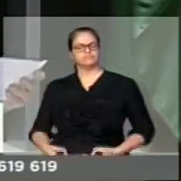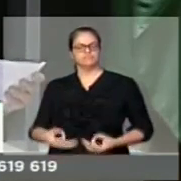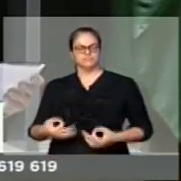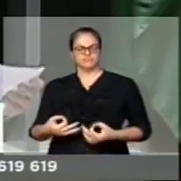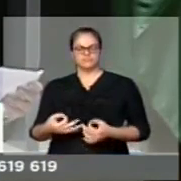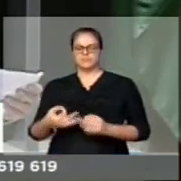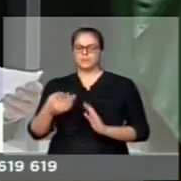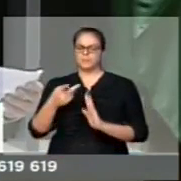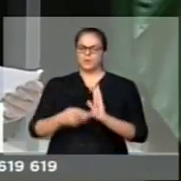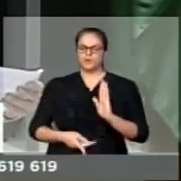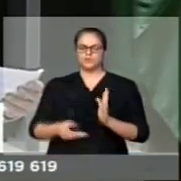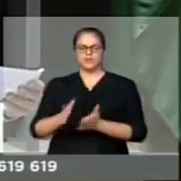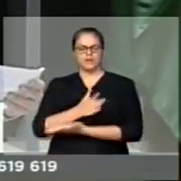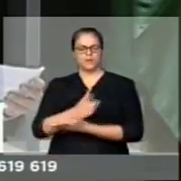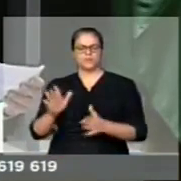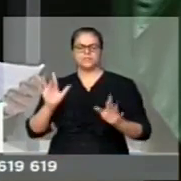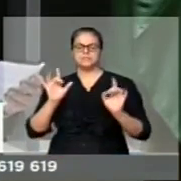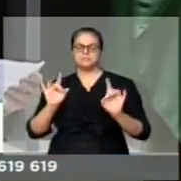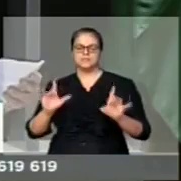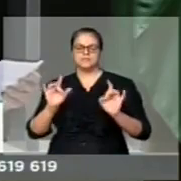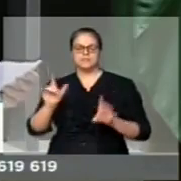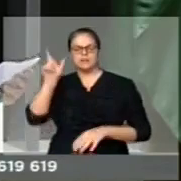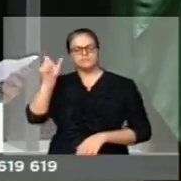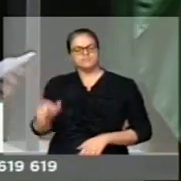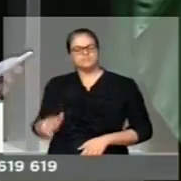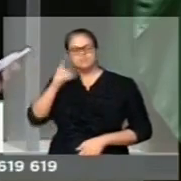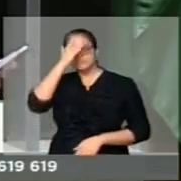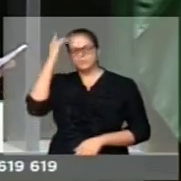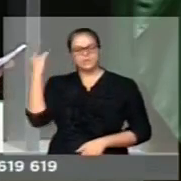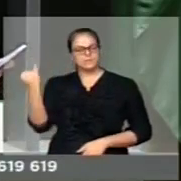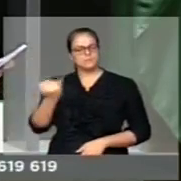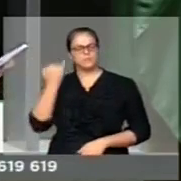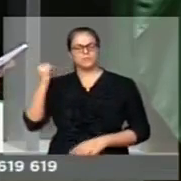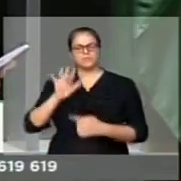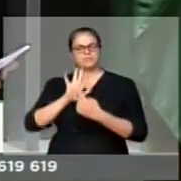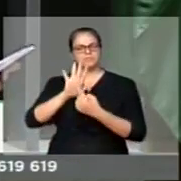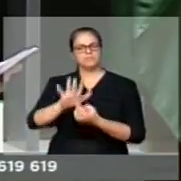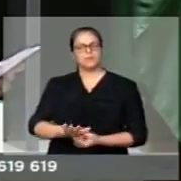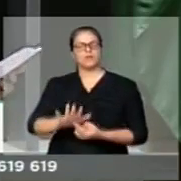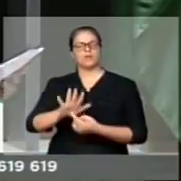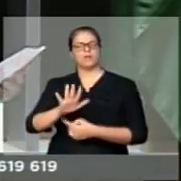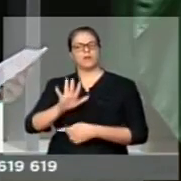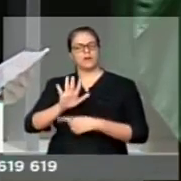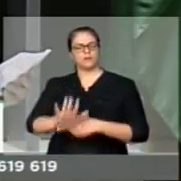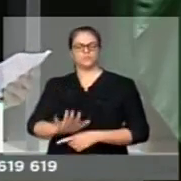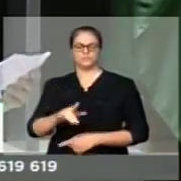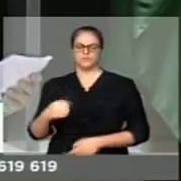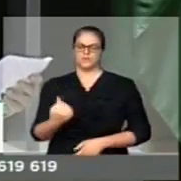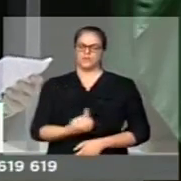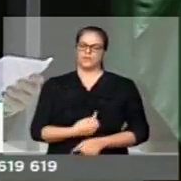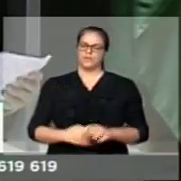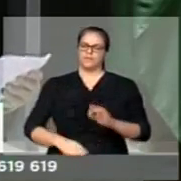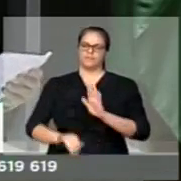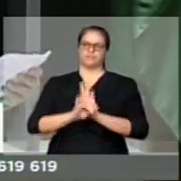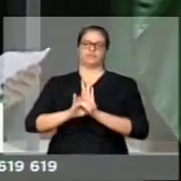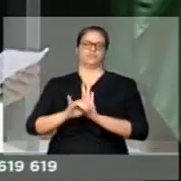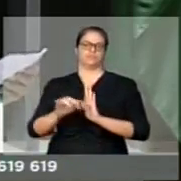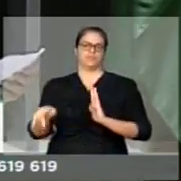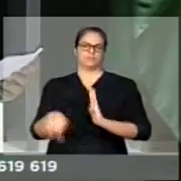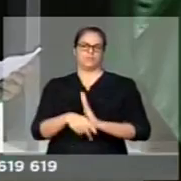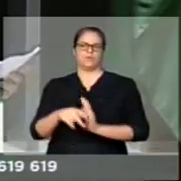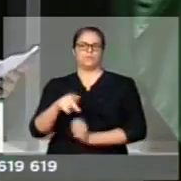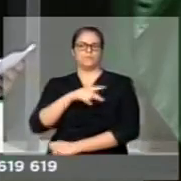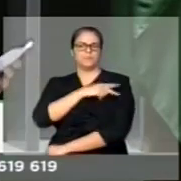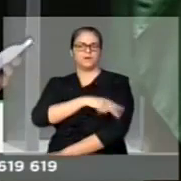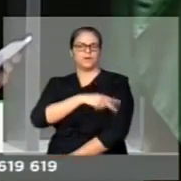que contam histórias de personagens importantes que ajudam no fortalecimento das nossas identidades. A TV Cidade Verde é